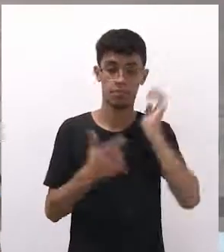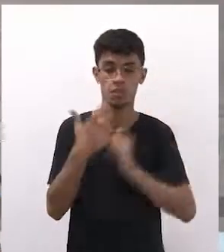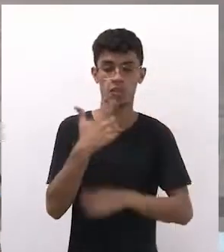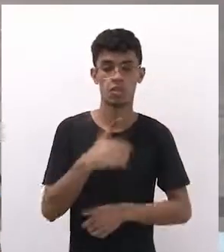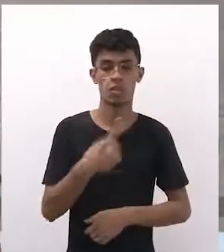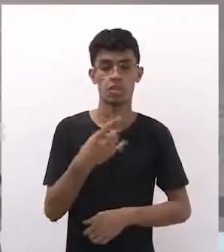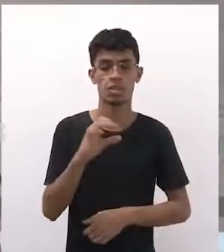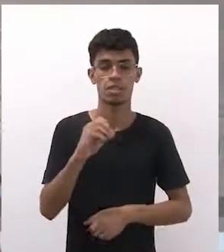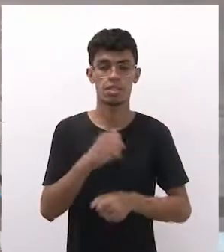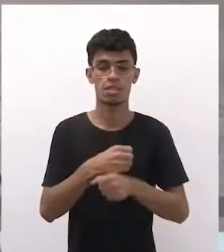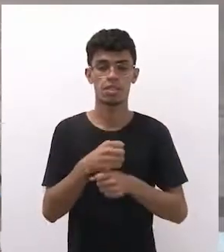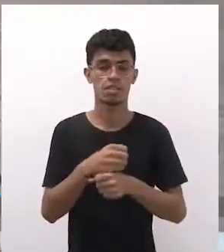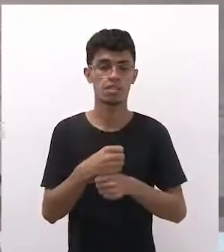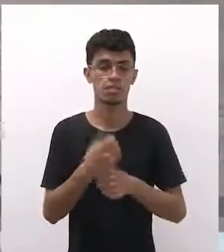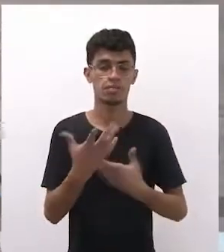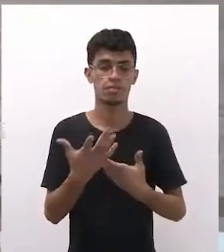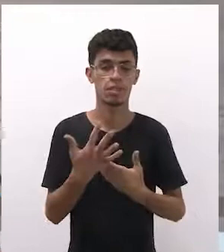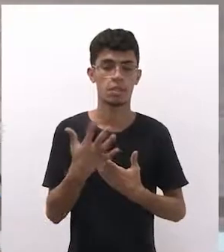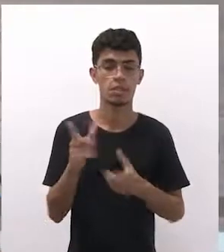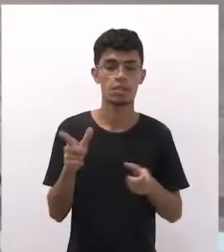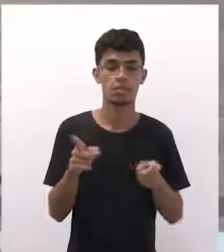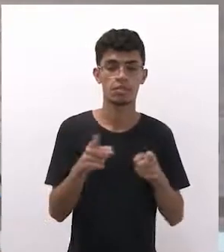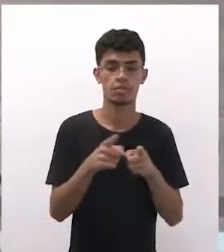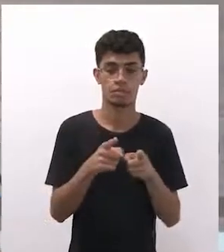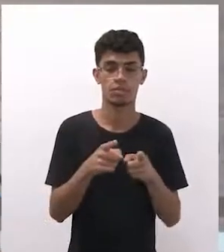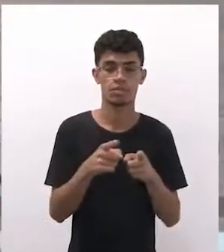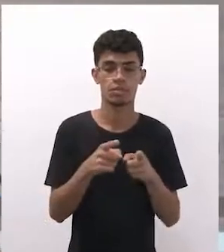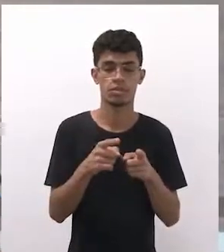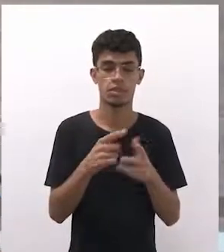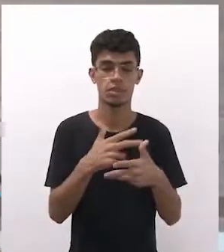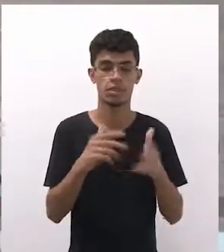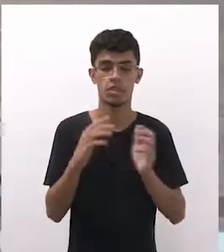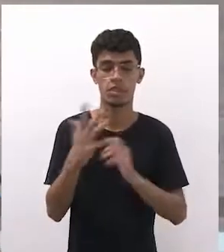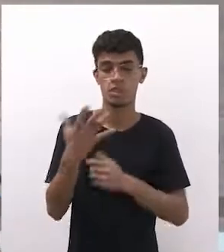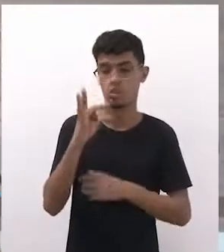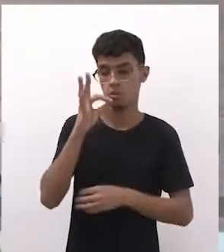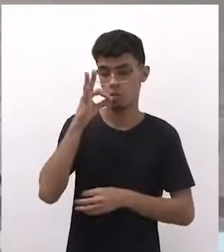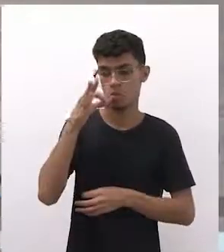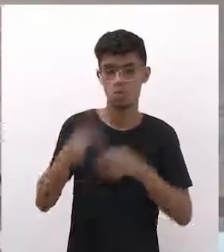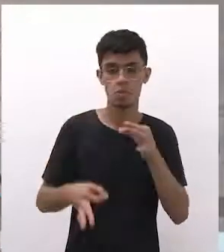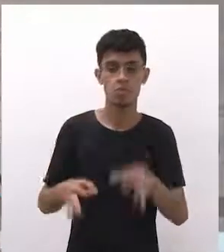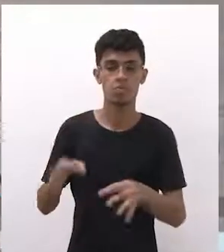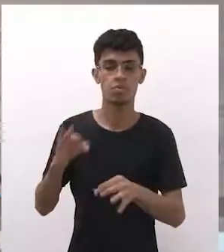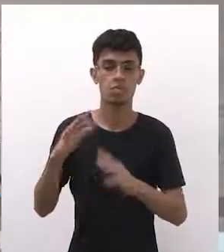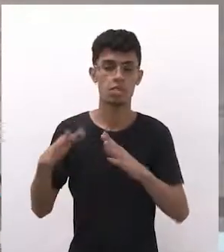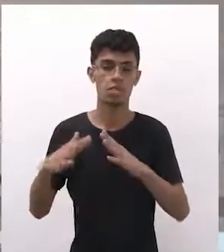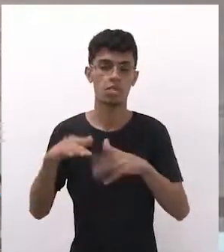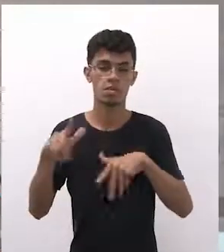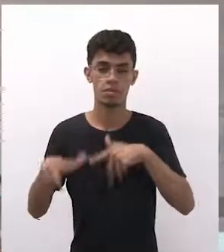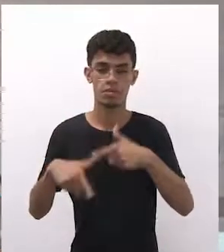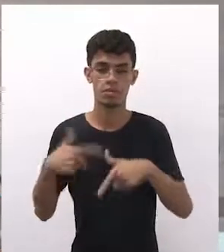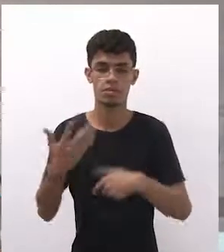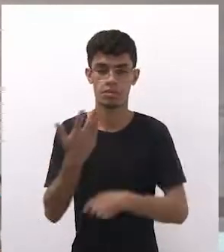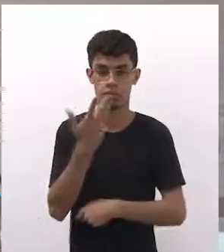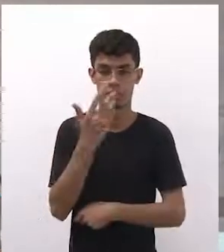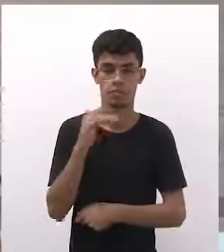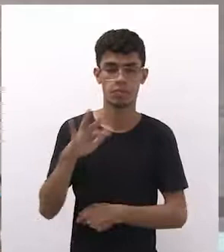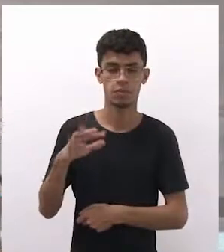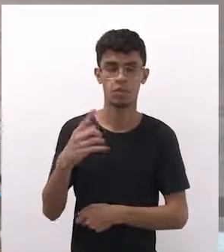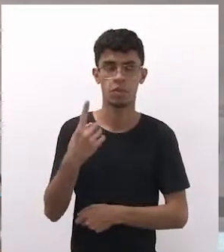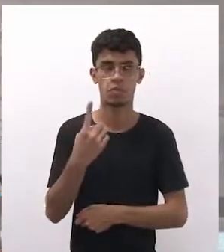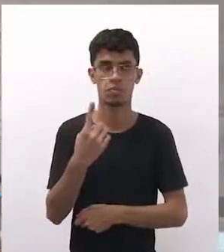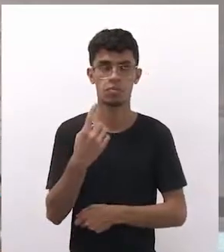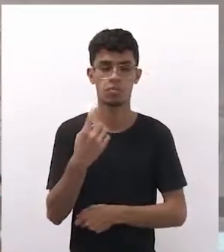magistratura, pouquíssimos foram os casos que eu julguei de trabalho doméstico infantil, para dizer bem para vocês, um ou